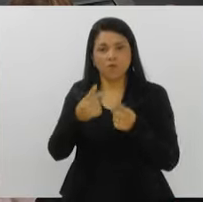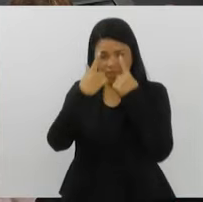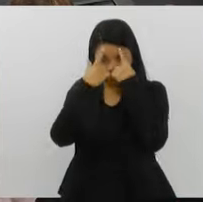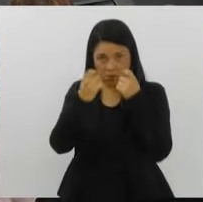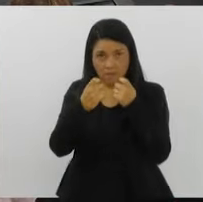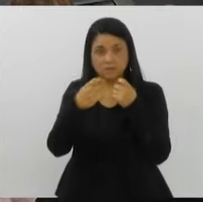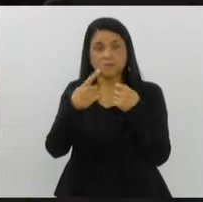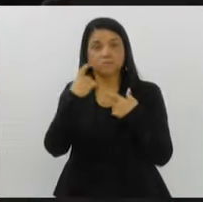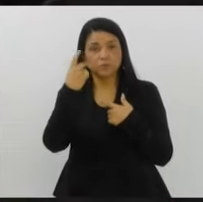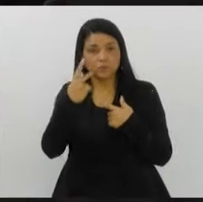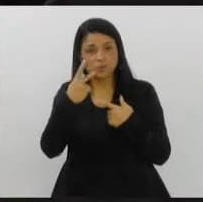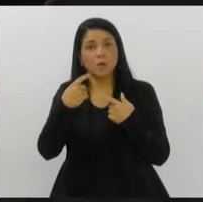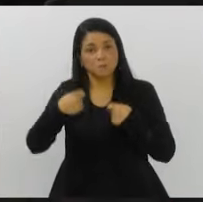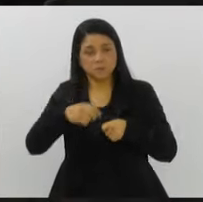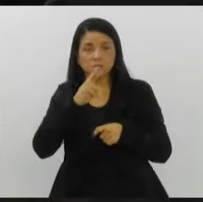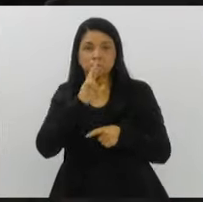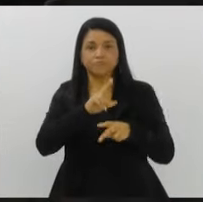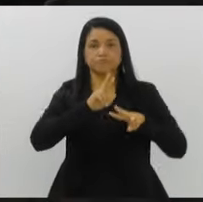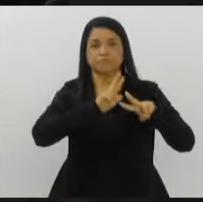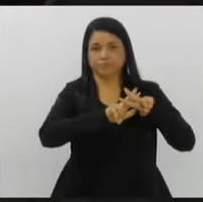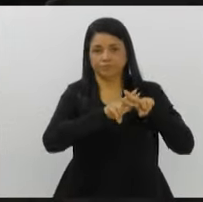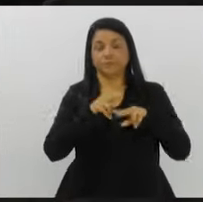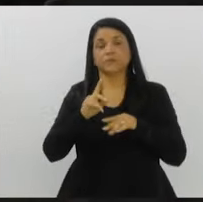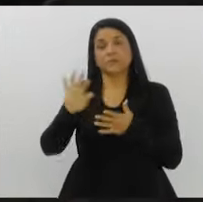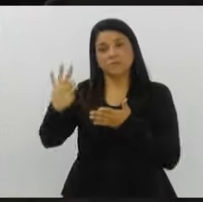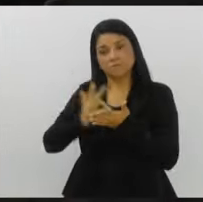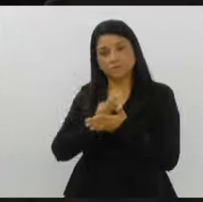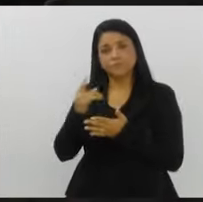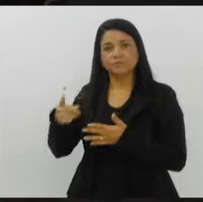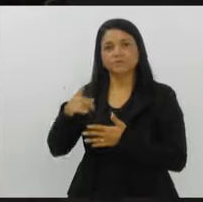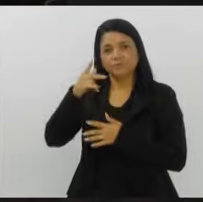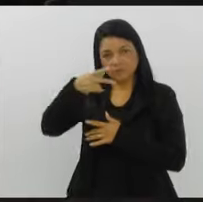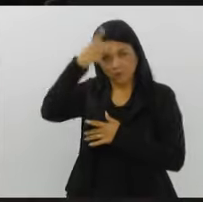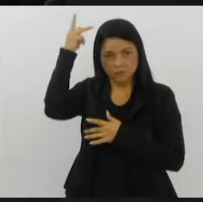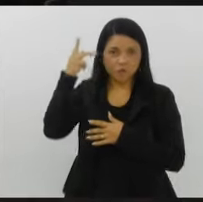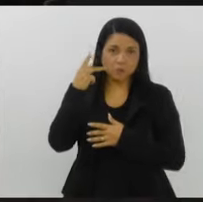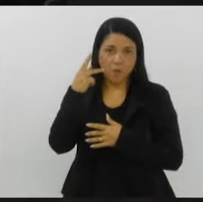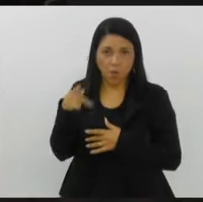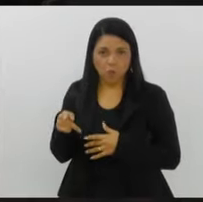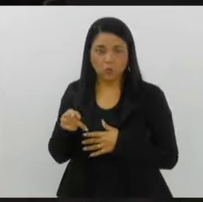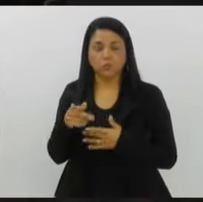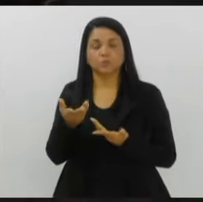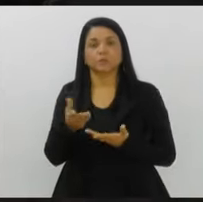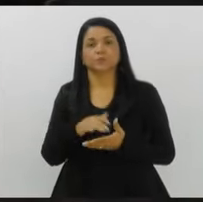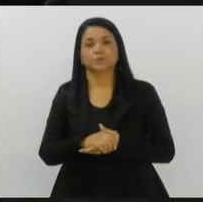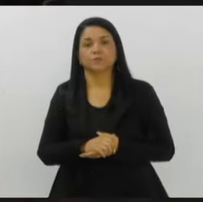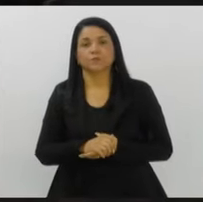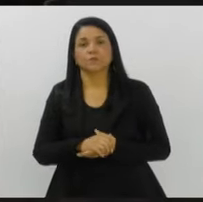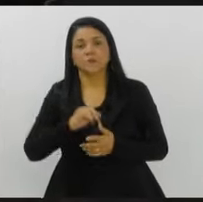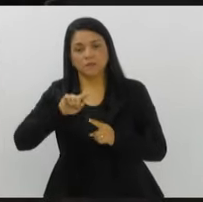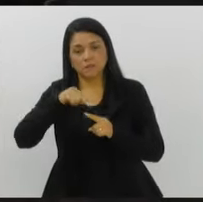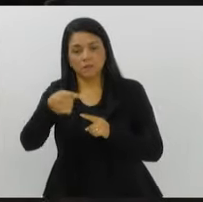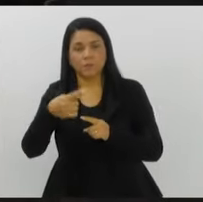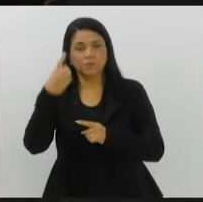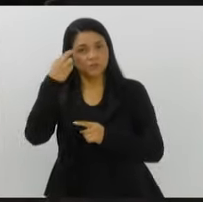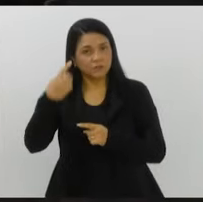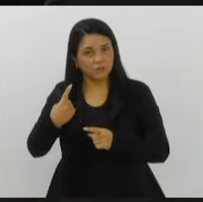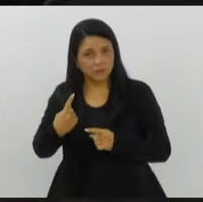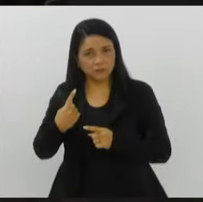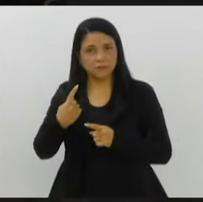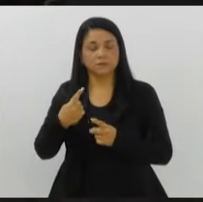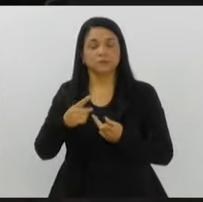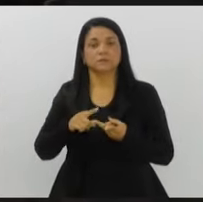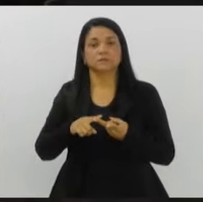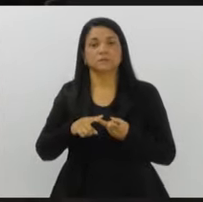próximo orador é o deputado Luiz Paulo, que ele já tinha pedido, eu estou seguindo uma sequência. Deputado Luiz Paulo, depois a deputada Dani Balbi,